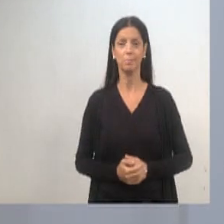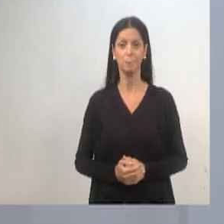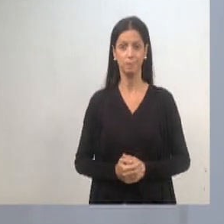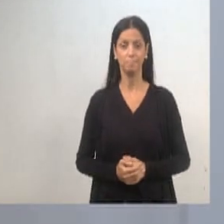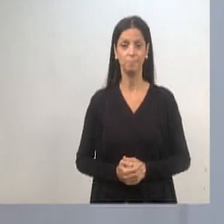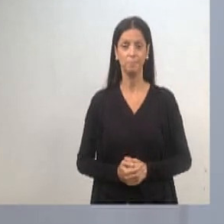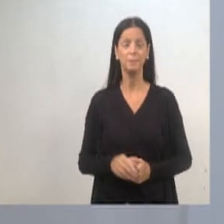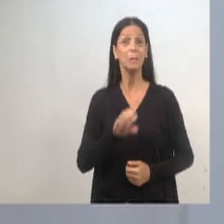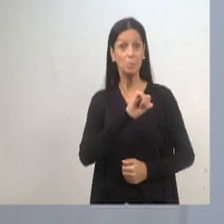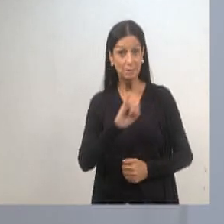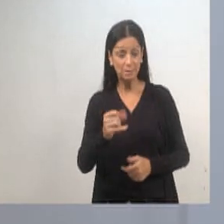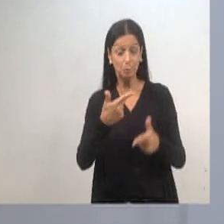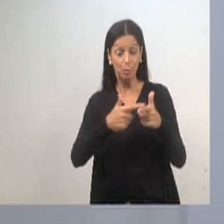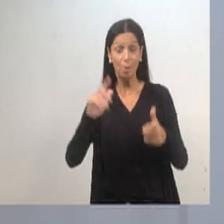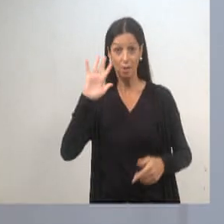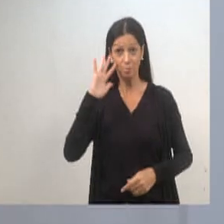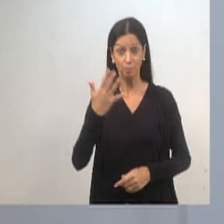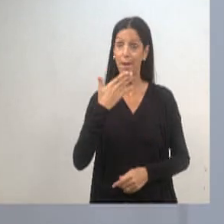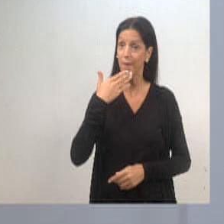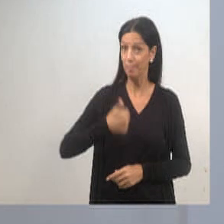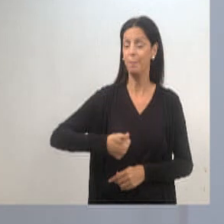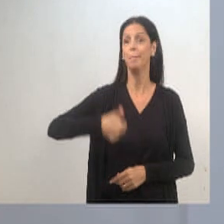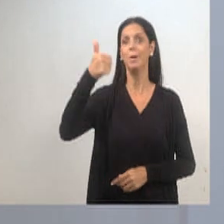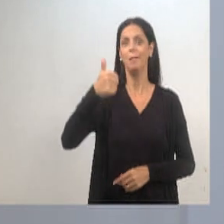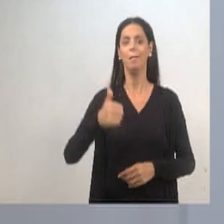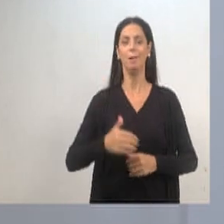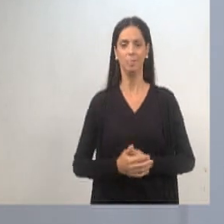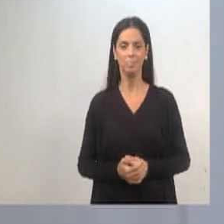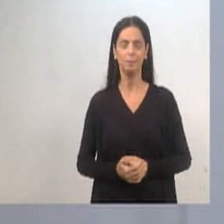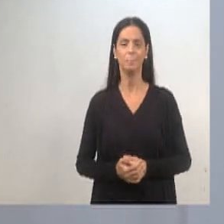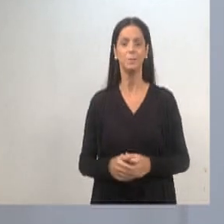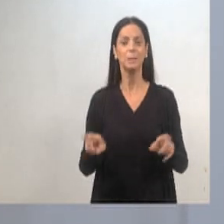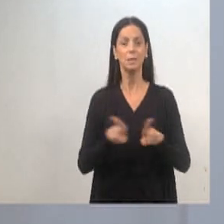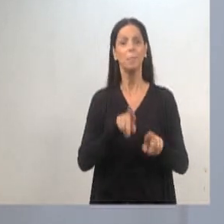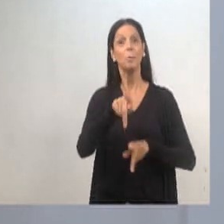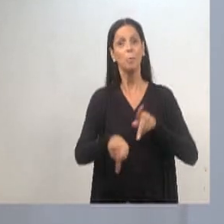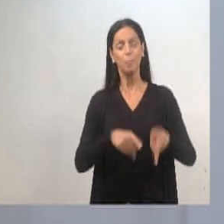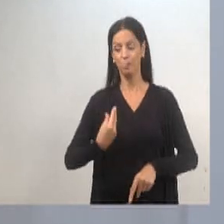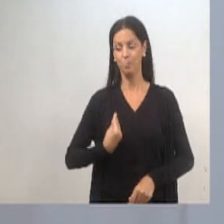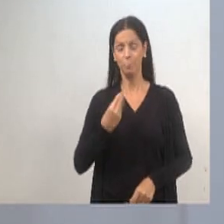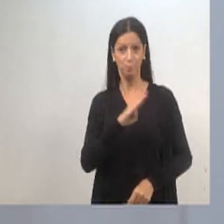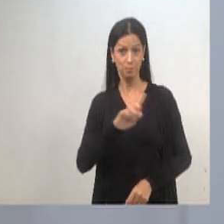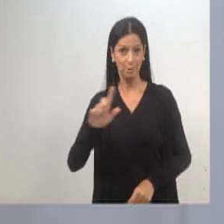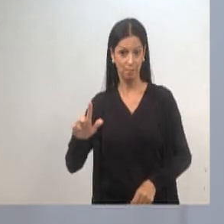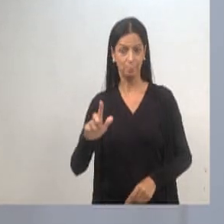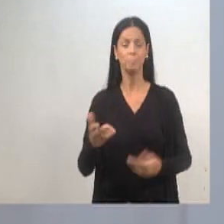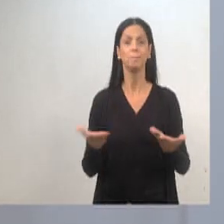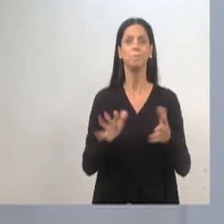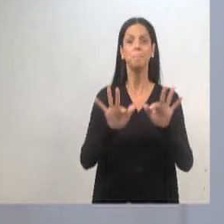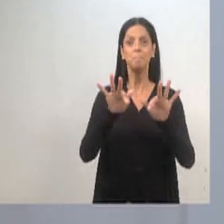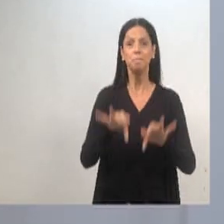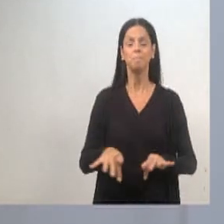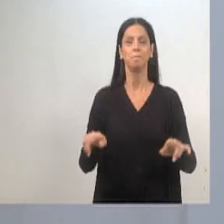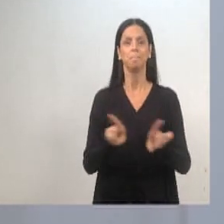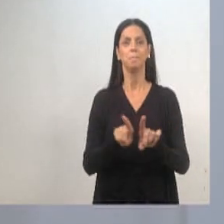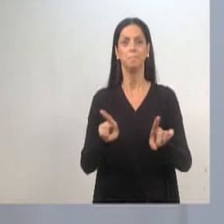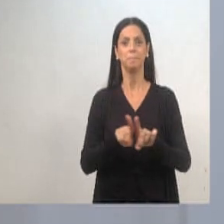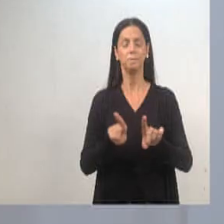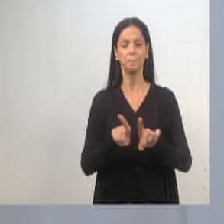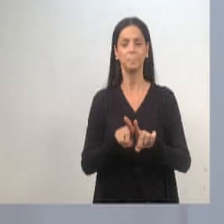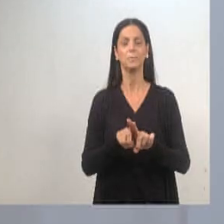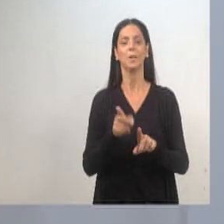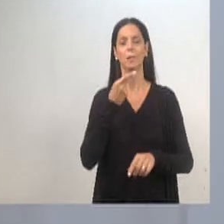seja resolvido, melhor, inclusive, melhor para a população de Blumenau. E para finalizar, eu gostaria aqui